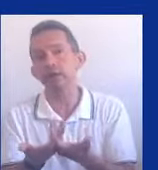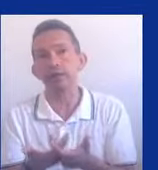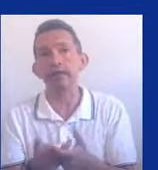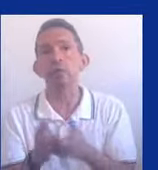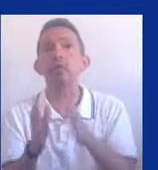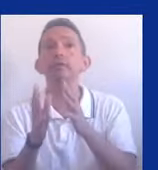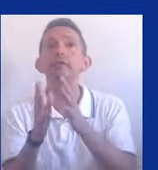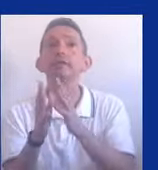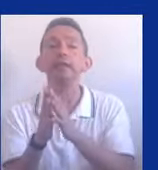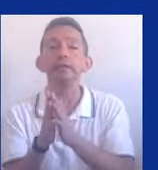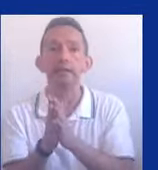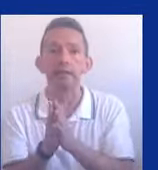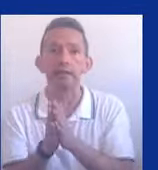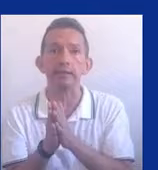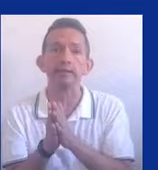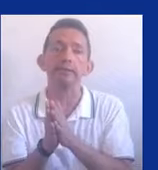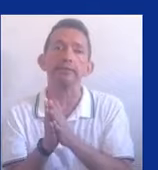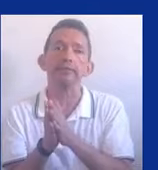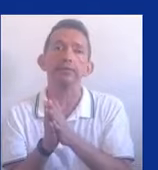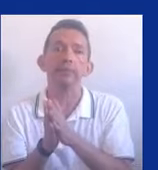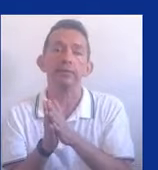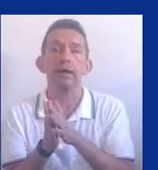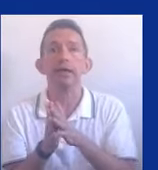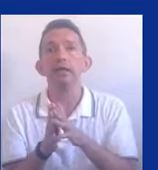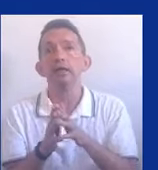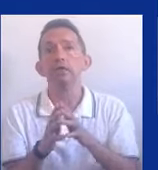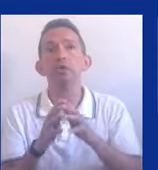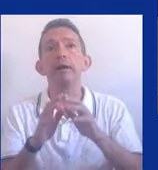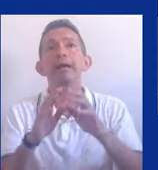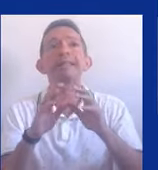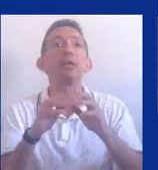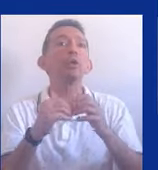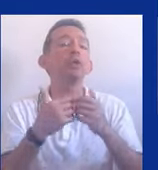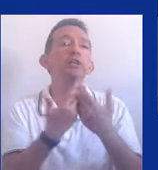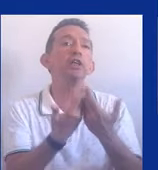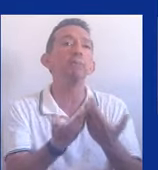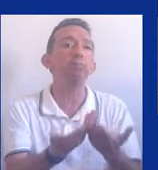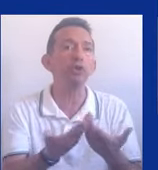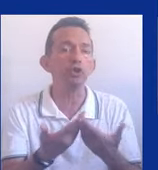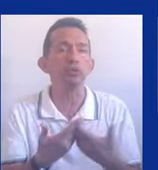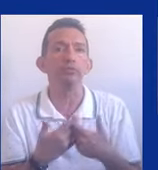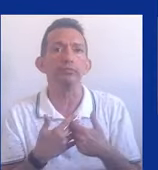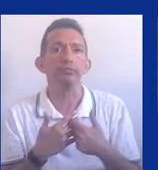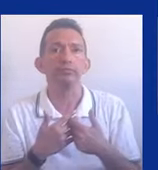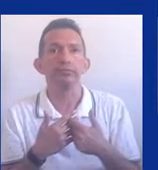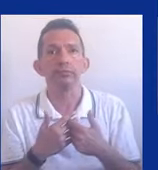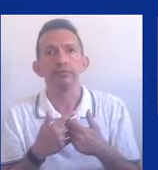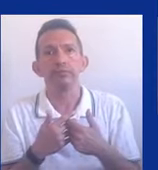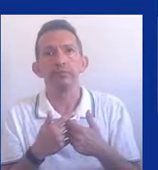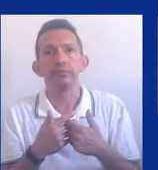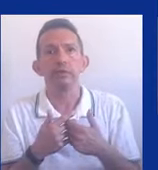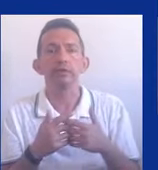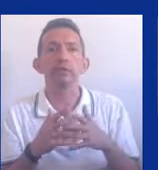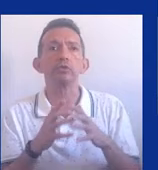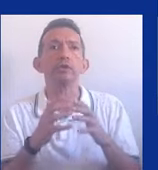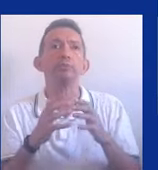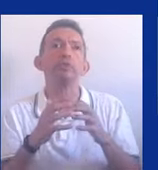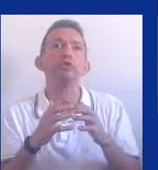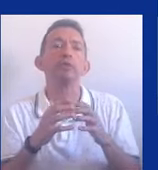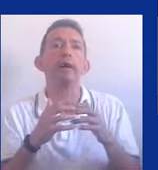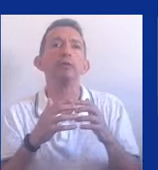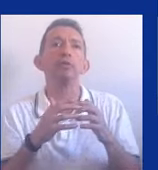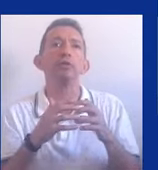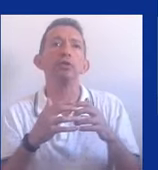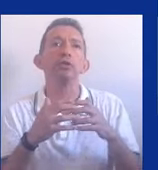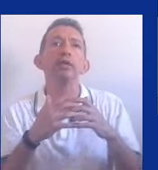diretamente relacionado com síntese, tá, de uma categoria de lipídio, que são os